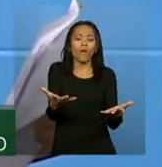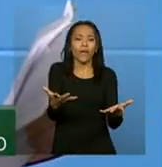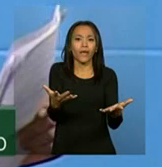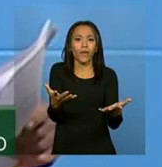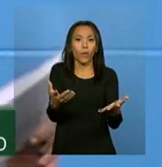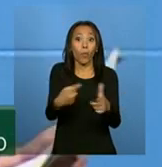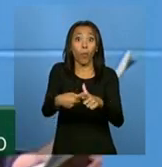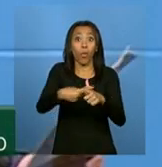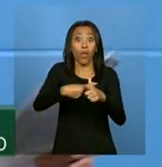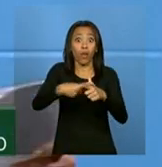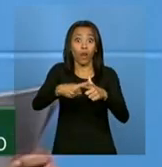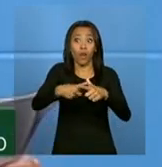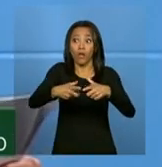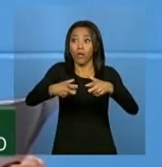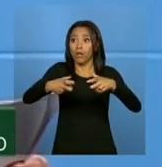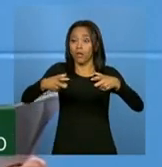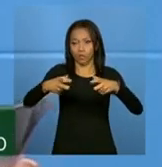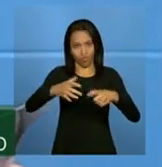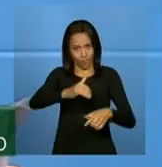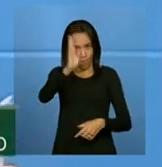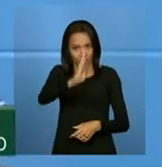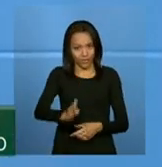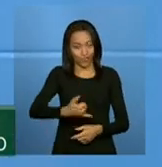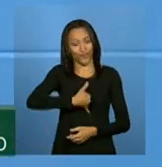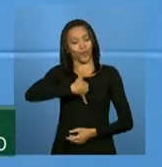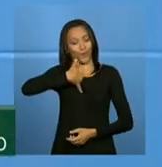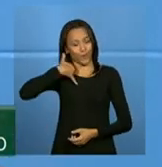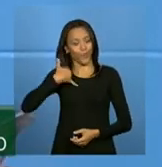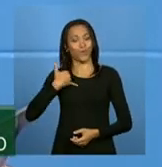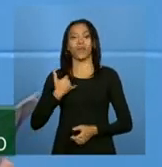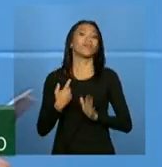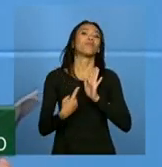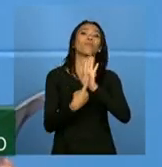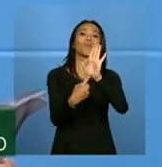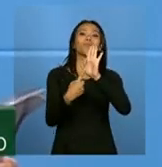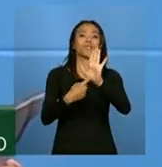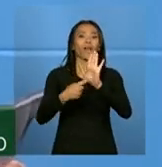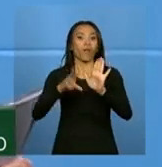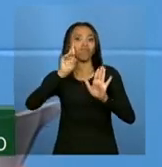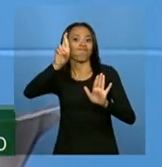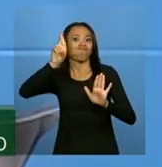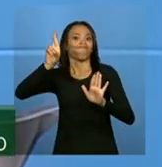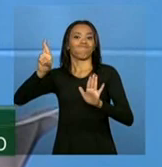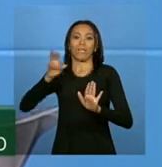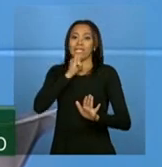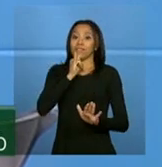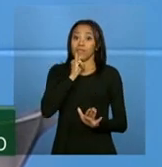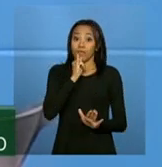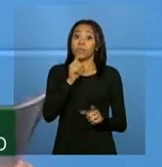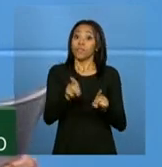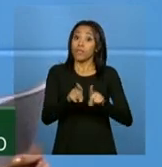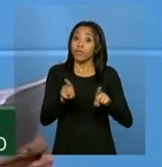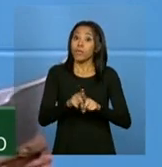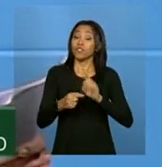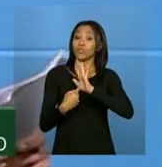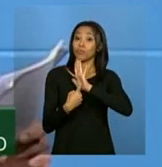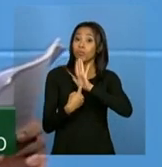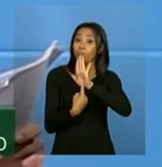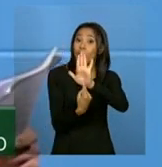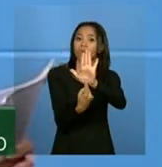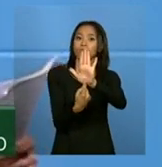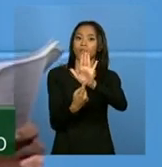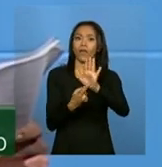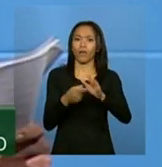do nosso problema. O Brasil se orgulha de ter dados isentos e confiáveis e de revelar as situações